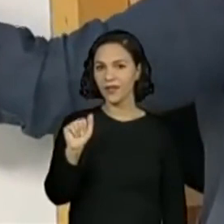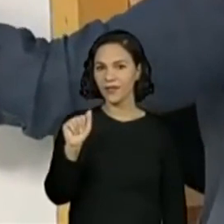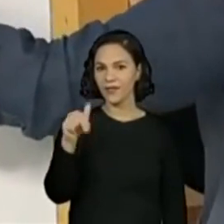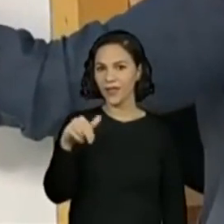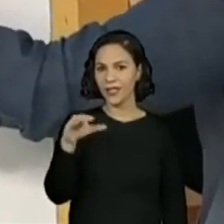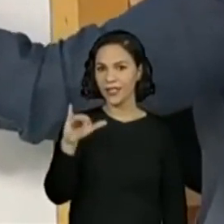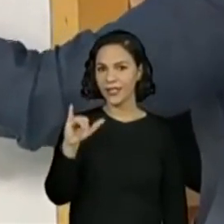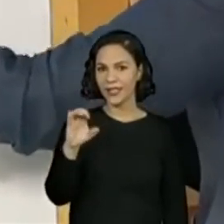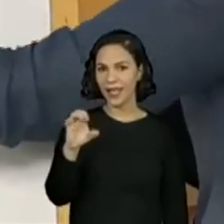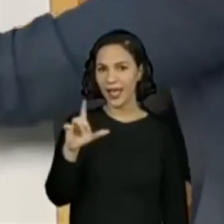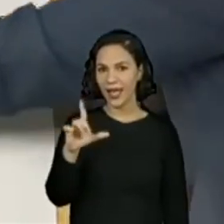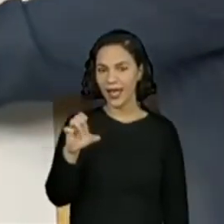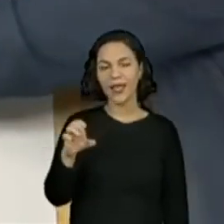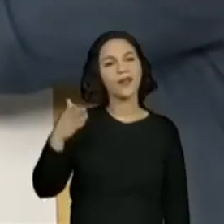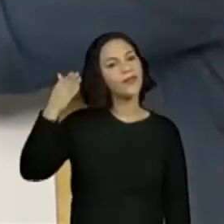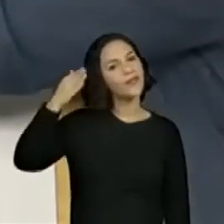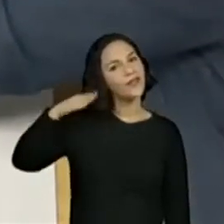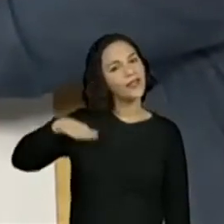Franciele,